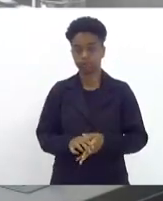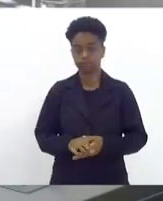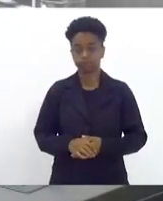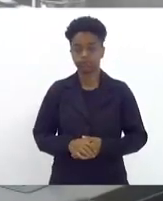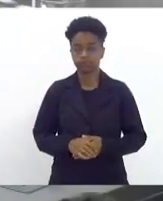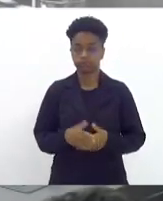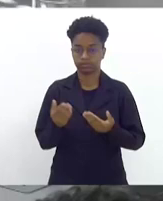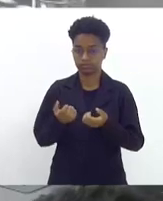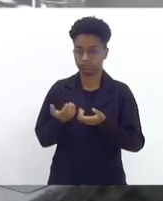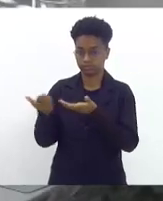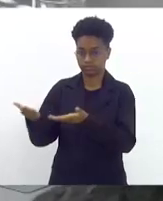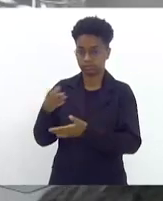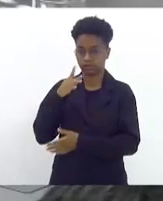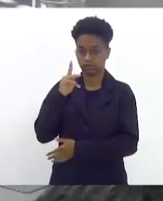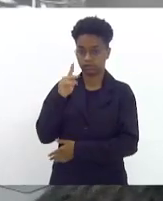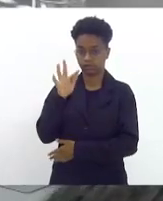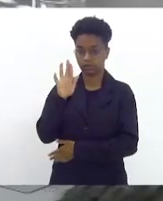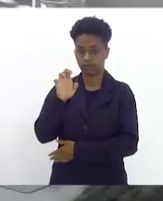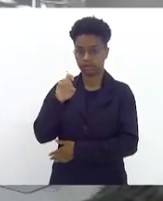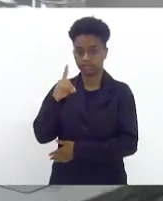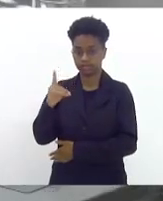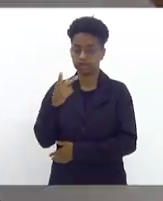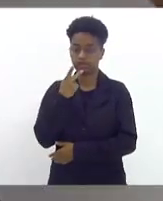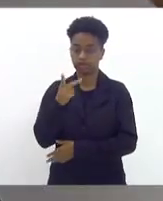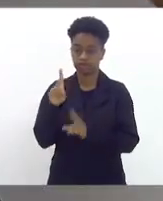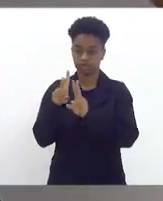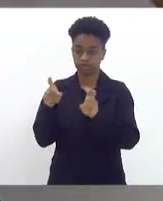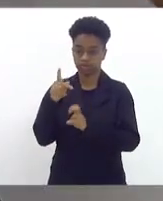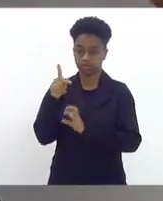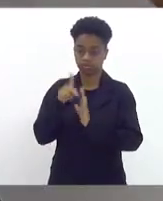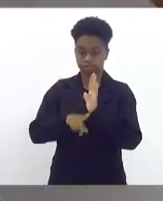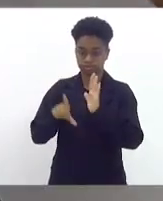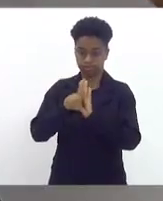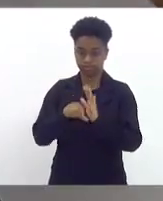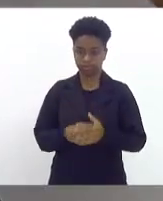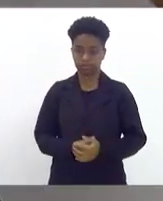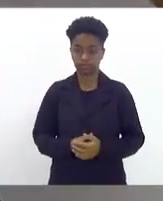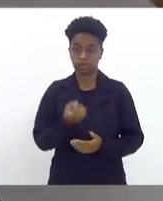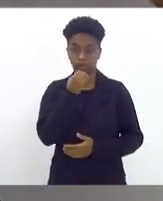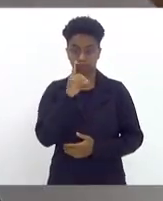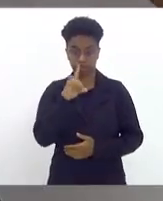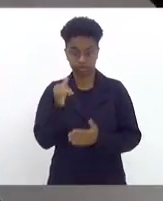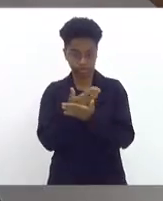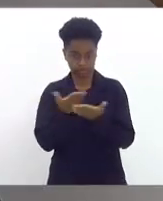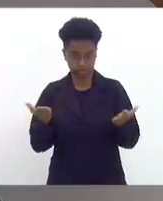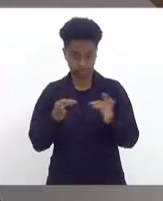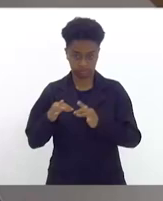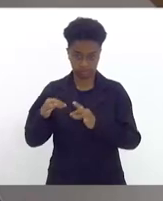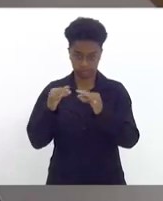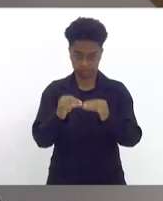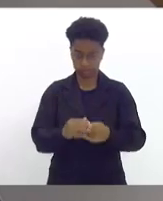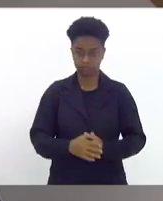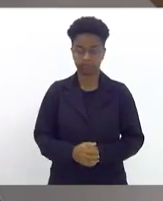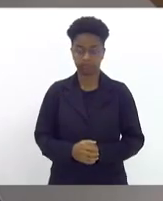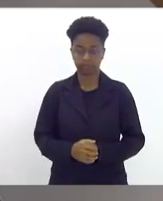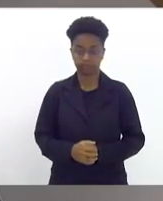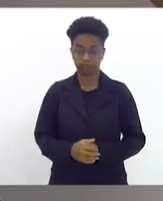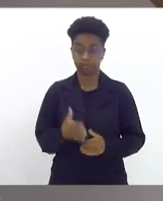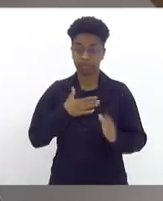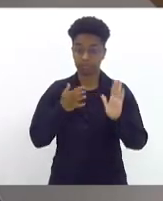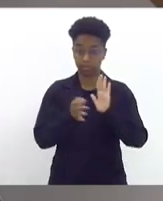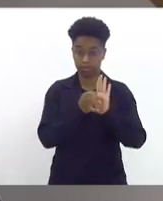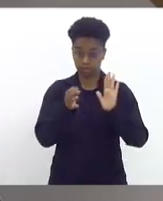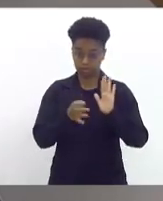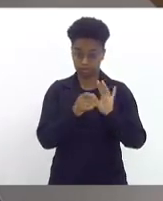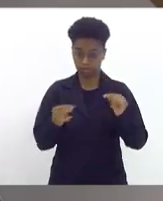a palavra Deputado Fred praxenco para relatar o pl74-23 Presidente Bom dia a todos é este meu parecer